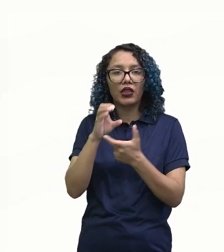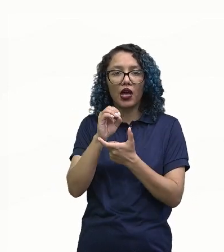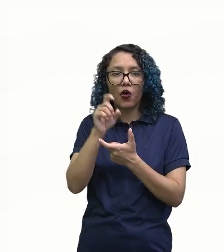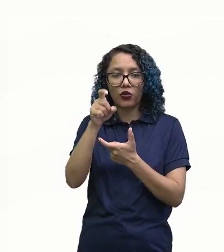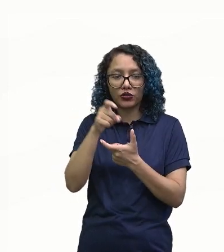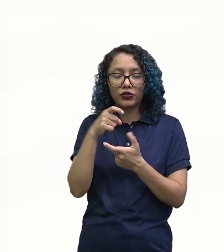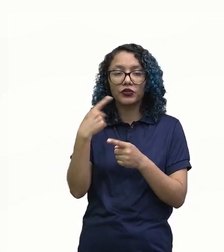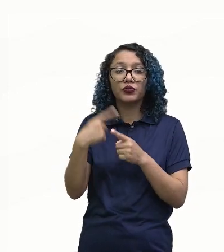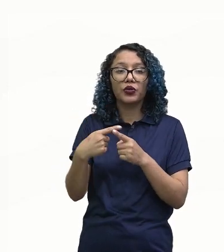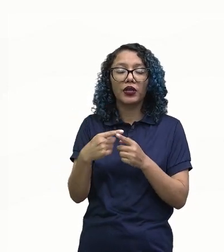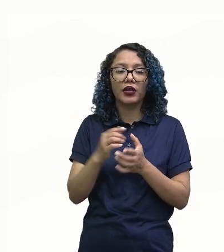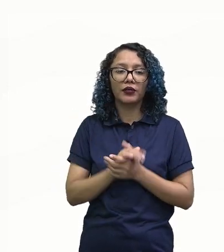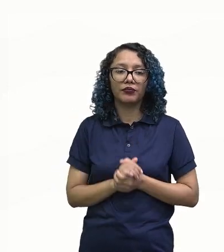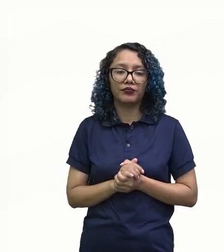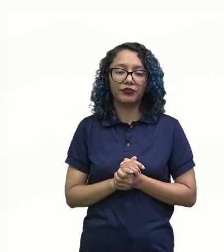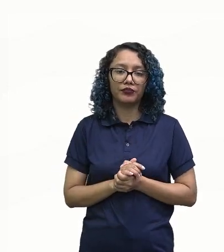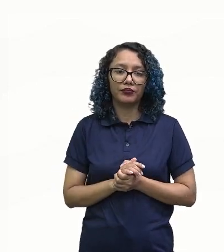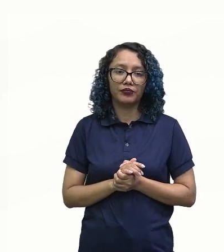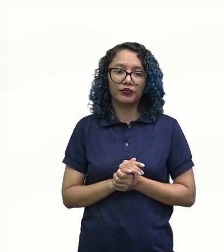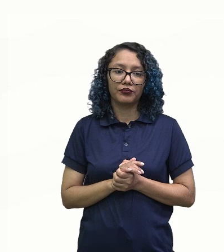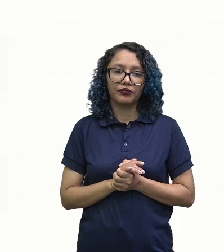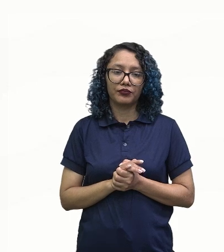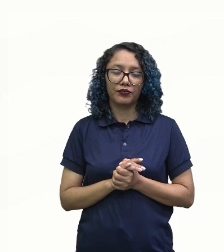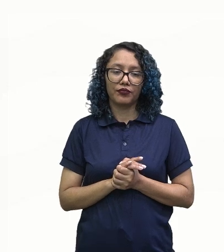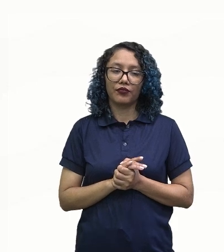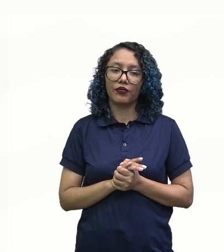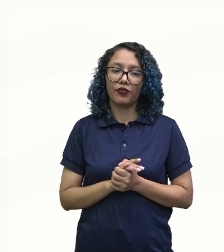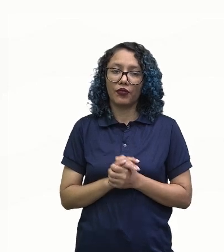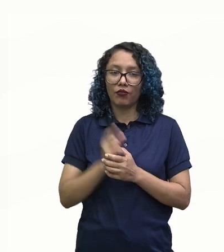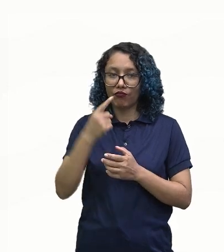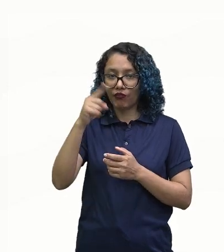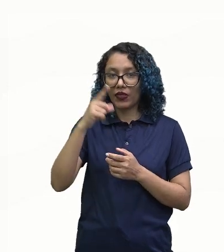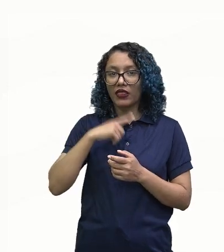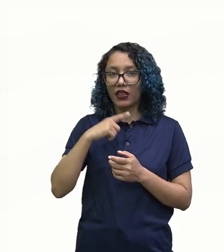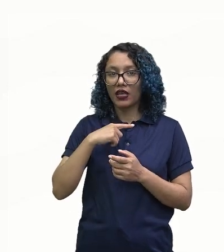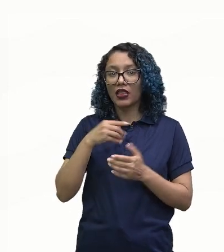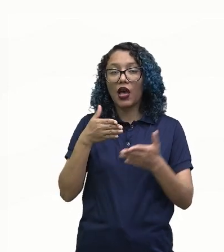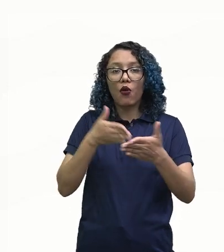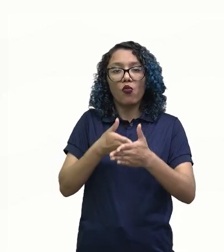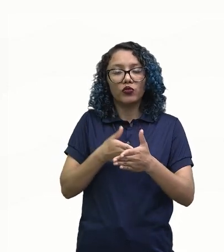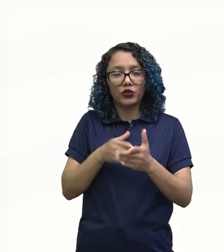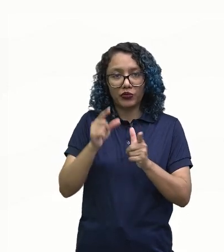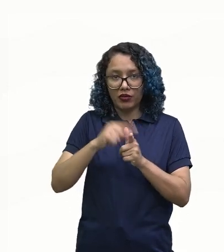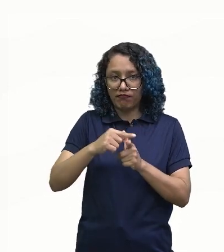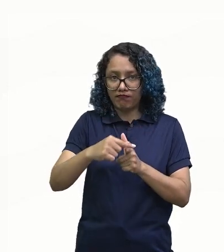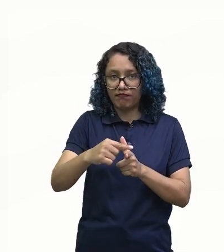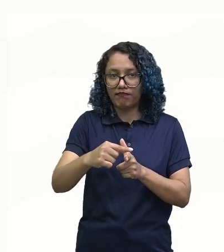Por quê? Porque a acentuação termina na última sílaba da palavra, ok?